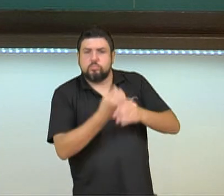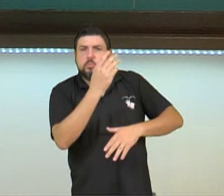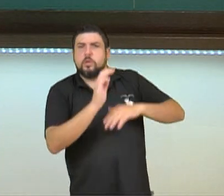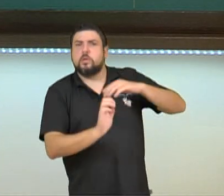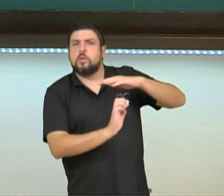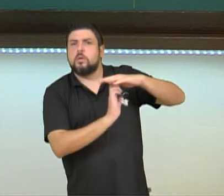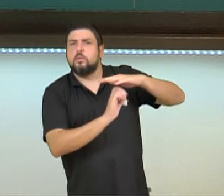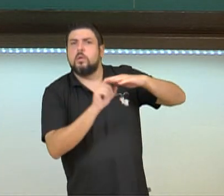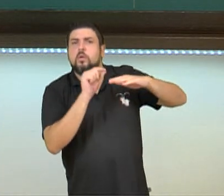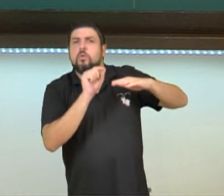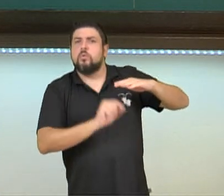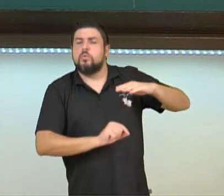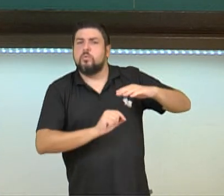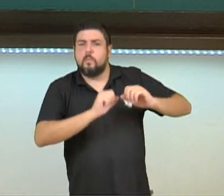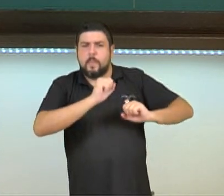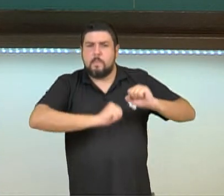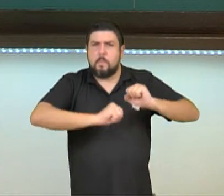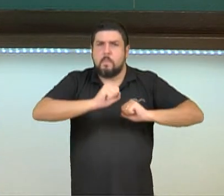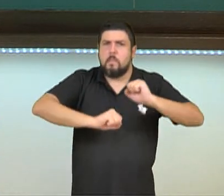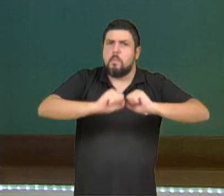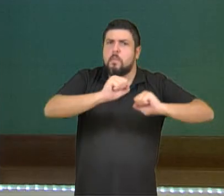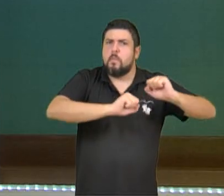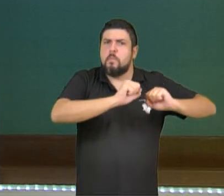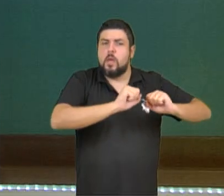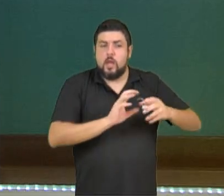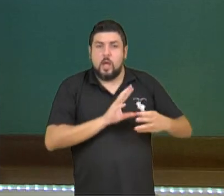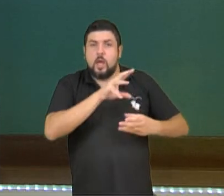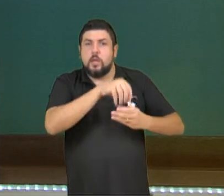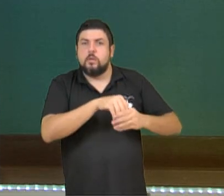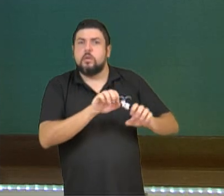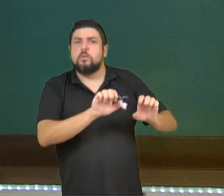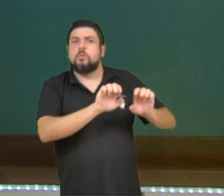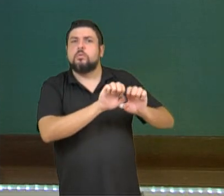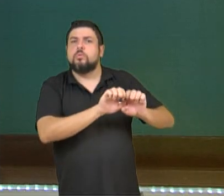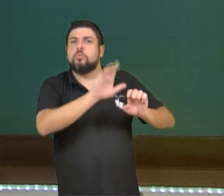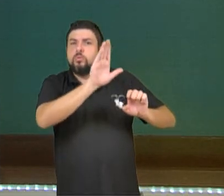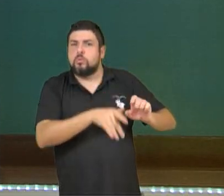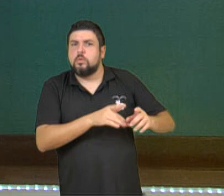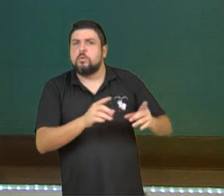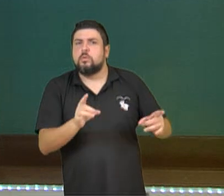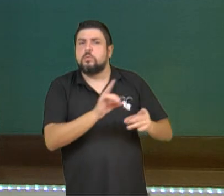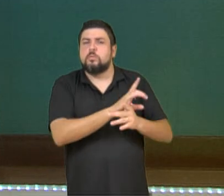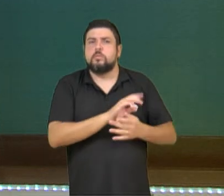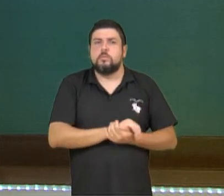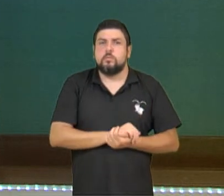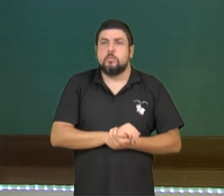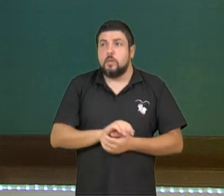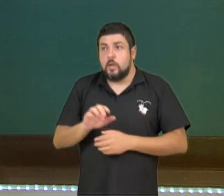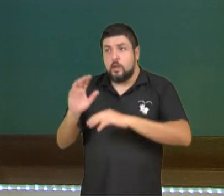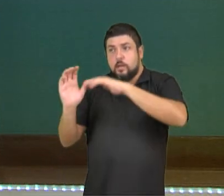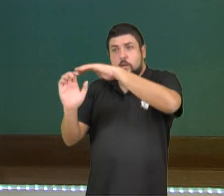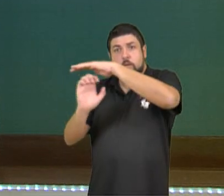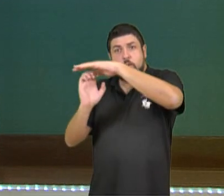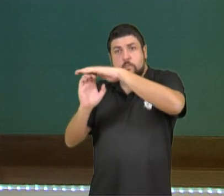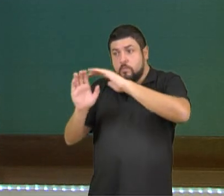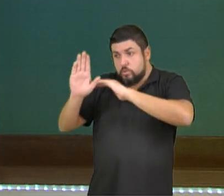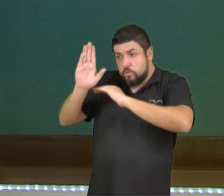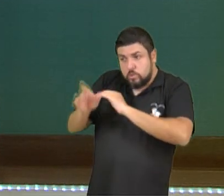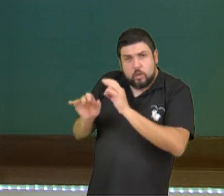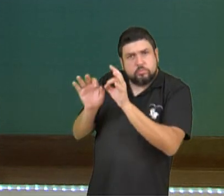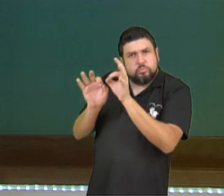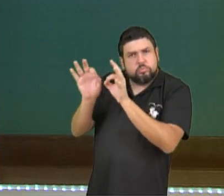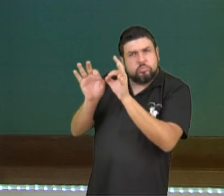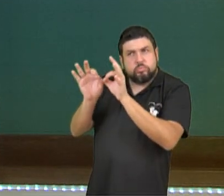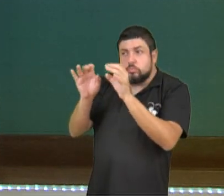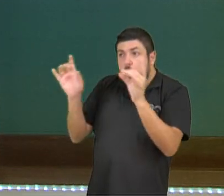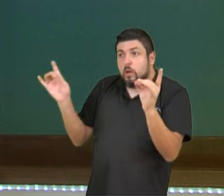prever 50 anos em 5. E dessa forma, só vindo empresas previamente organizadas é que conseguiríamos